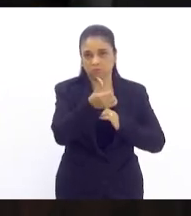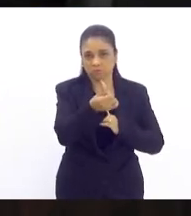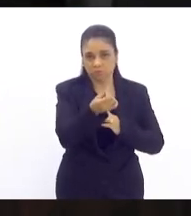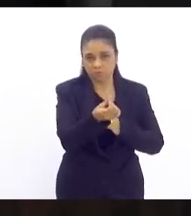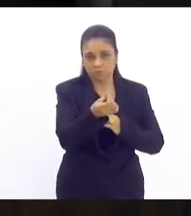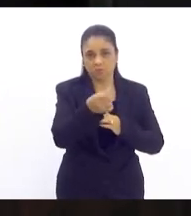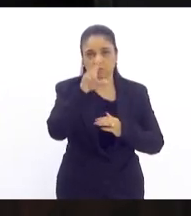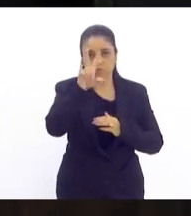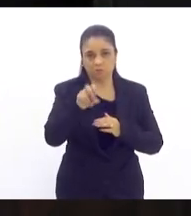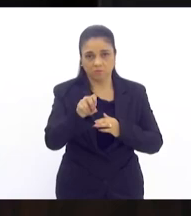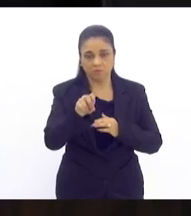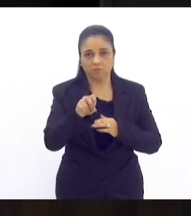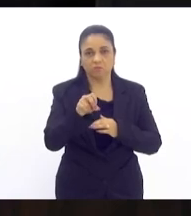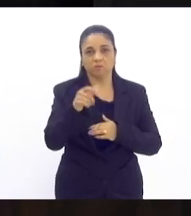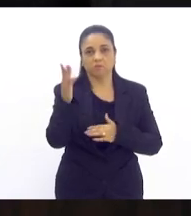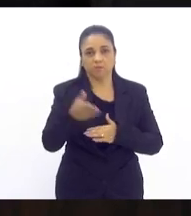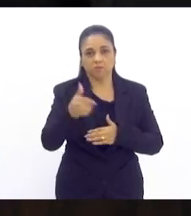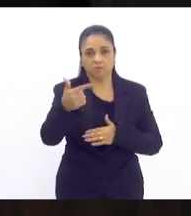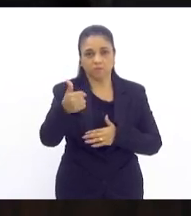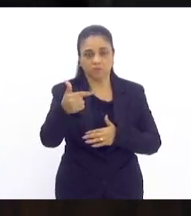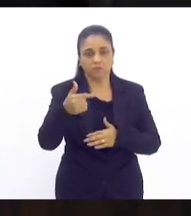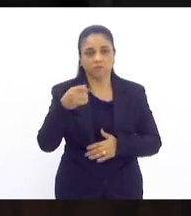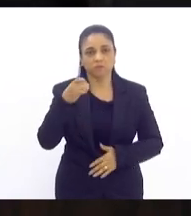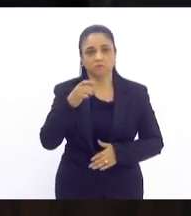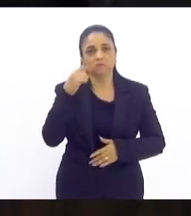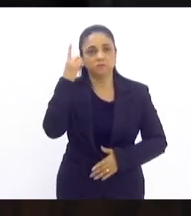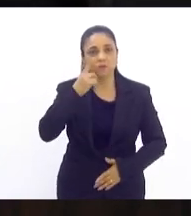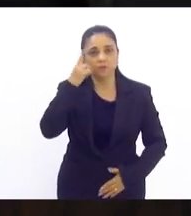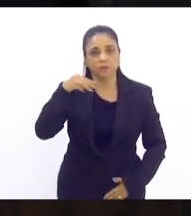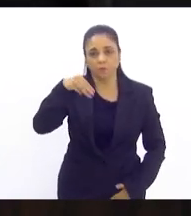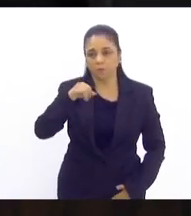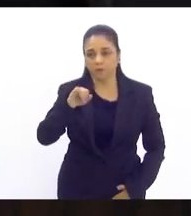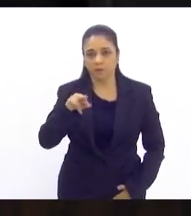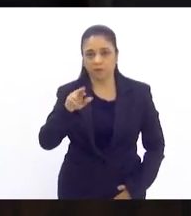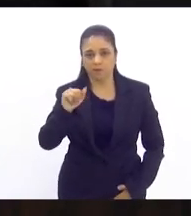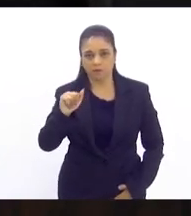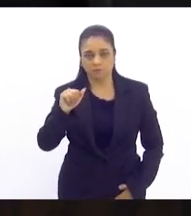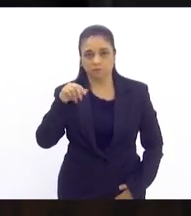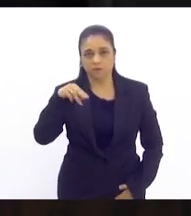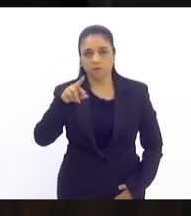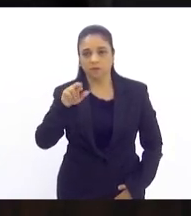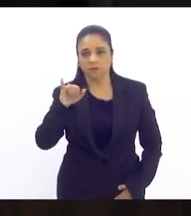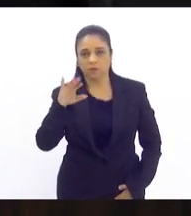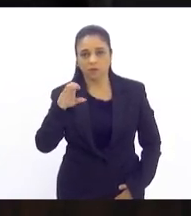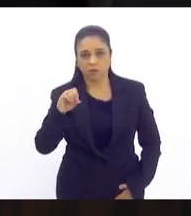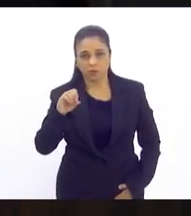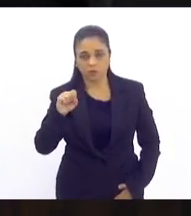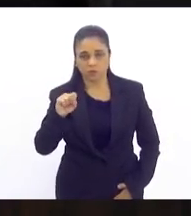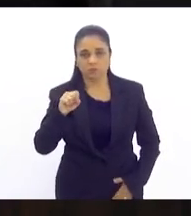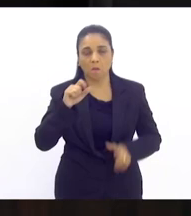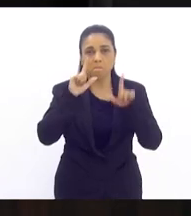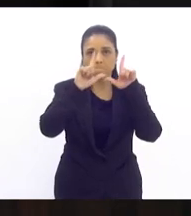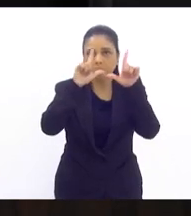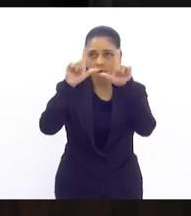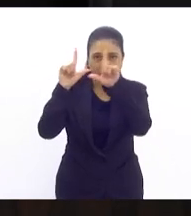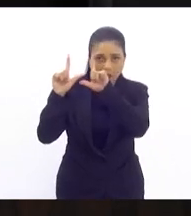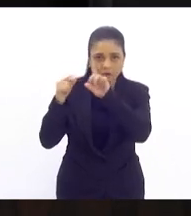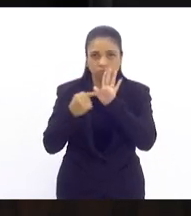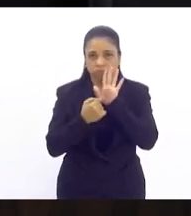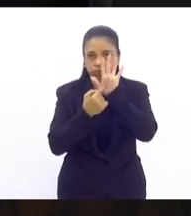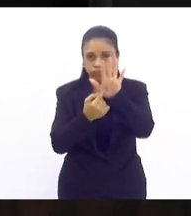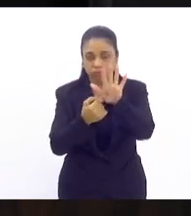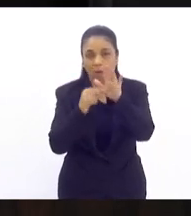a de 2012 de autoria da deputada Miriam rios que dispõe sobre a implantação de placas indicativas